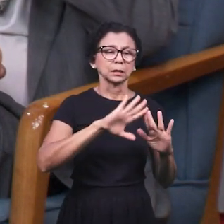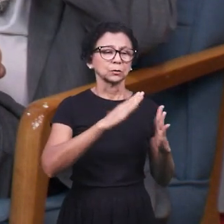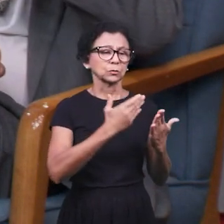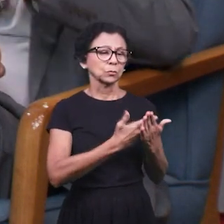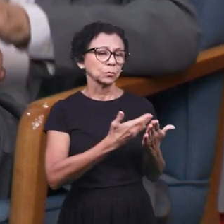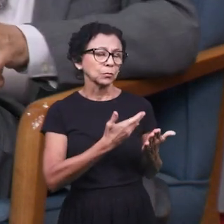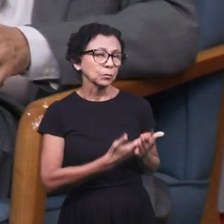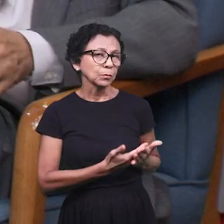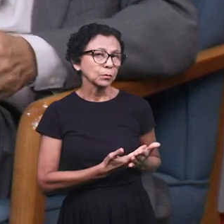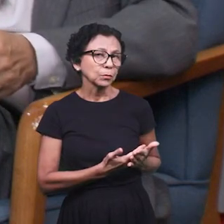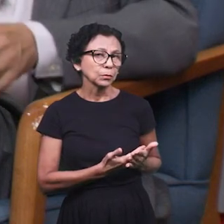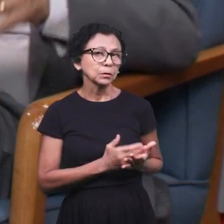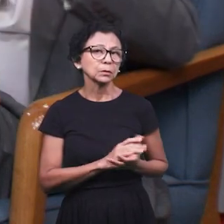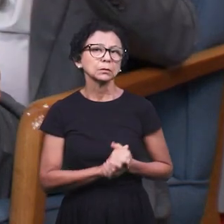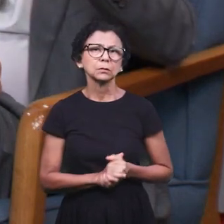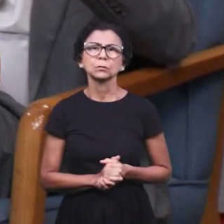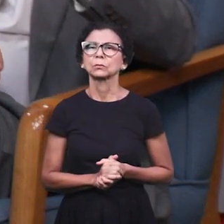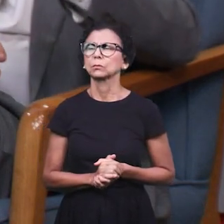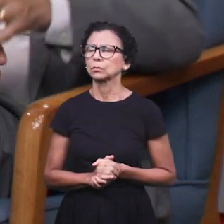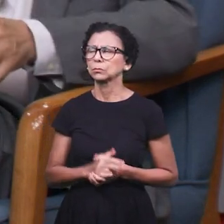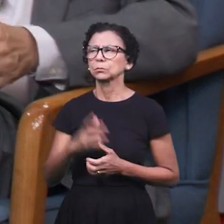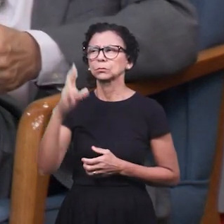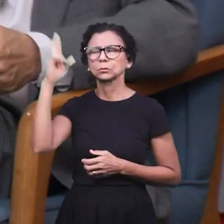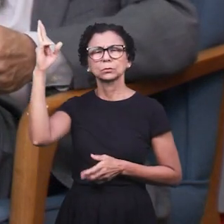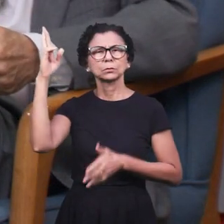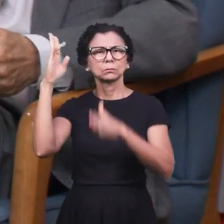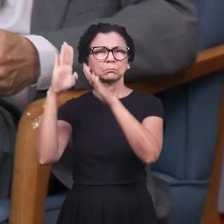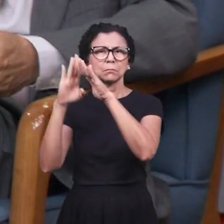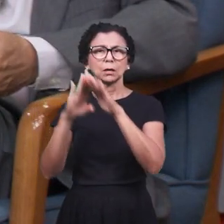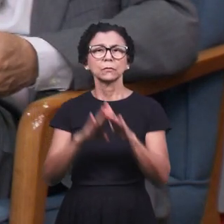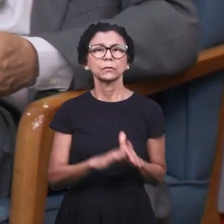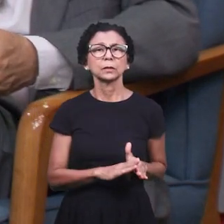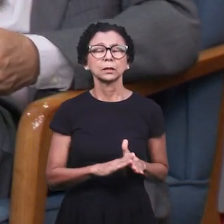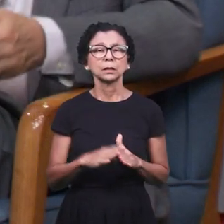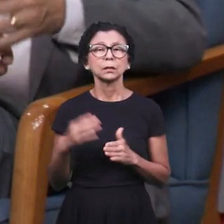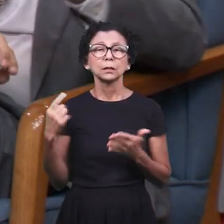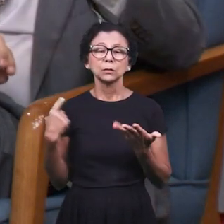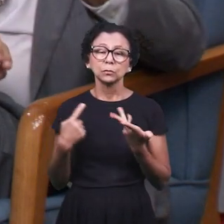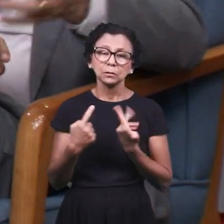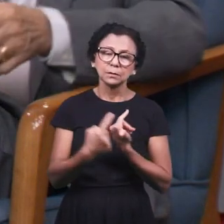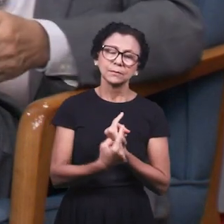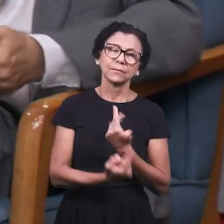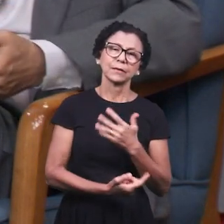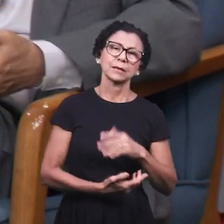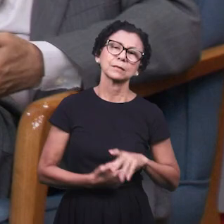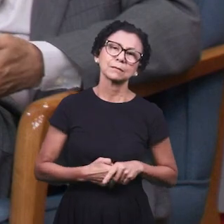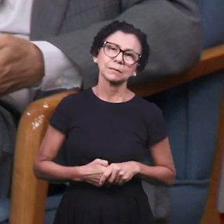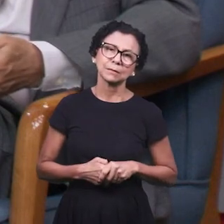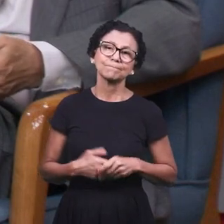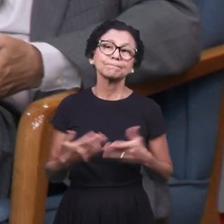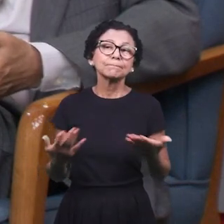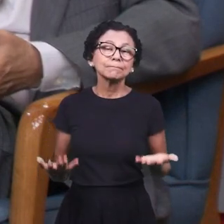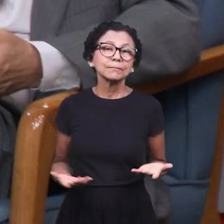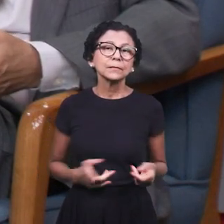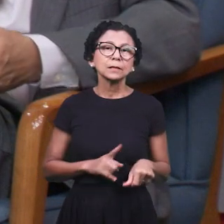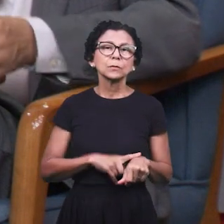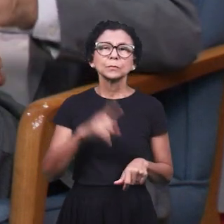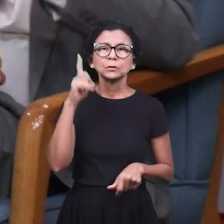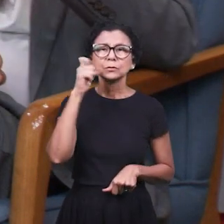nos momentos. Quantos acidentes o Senhor nos livrou disso? Em quantos momentos difíceis,